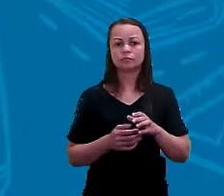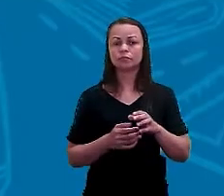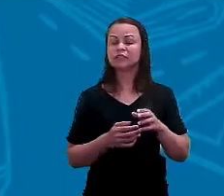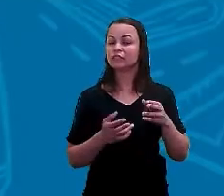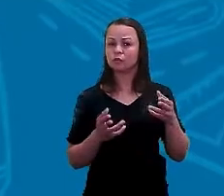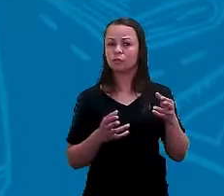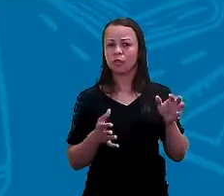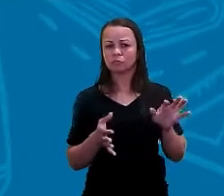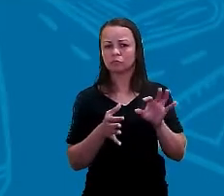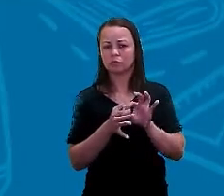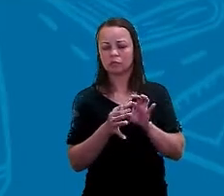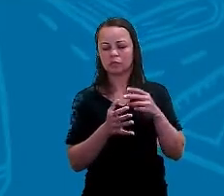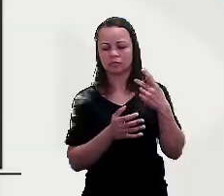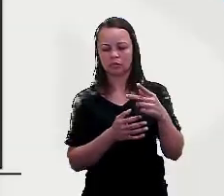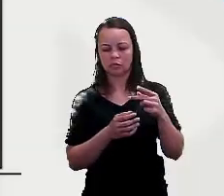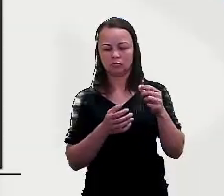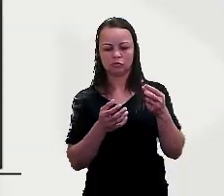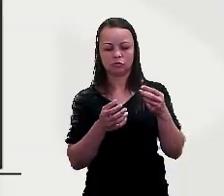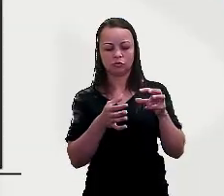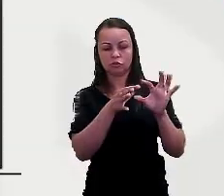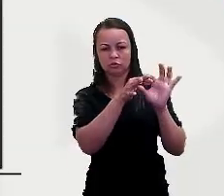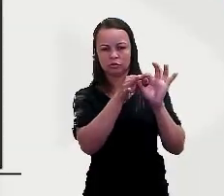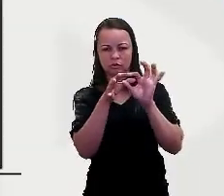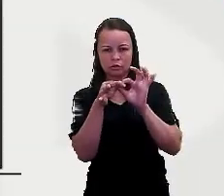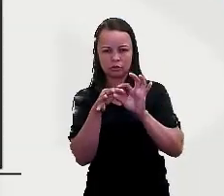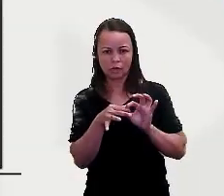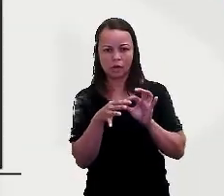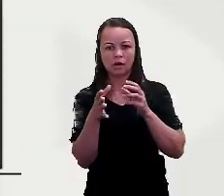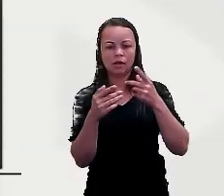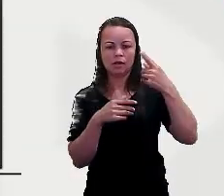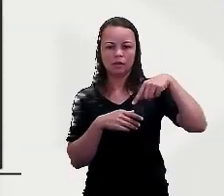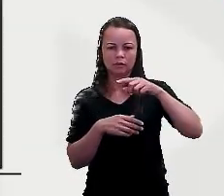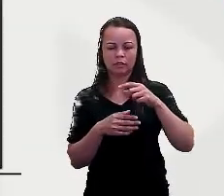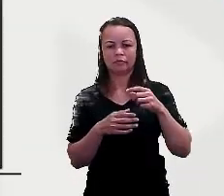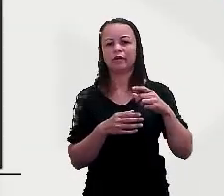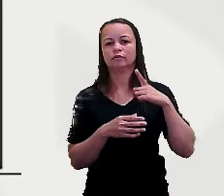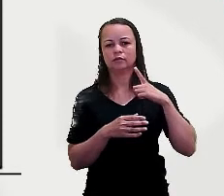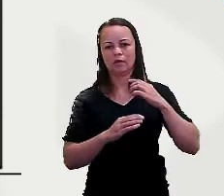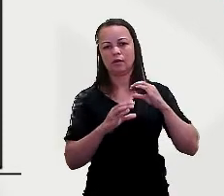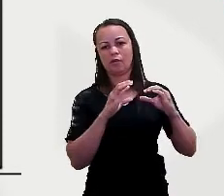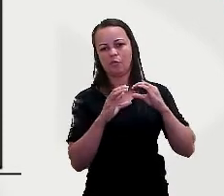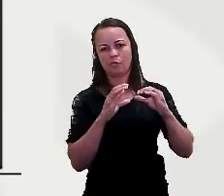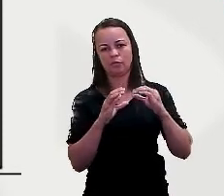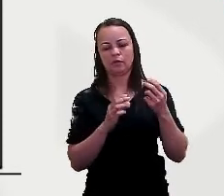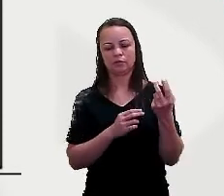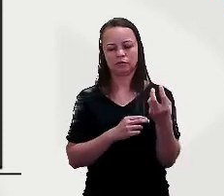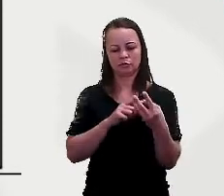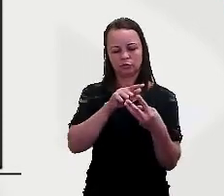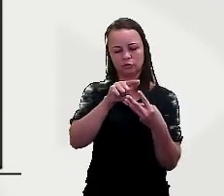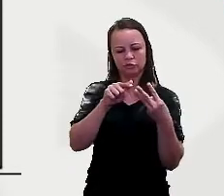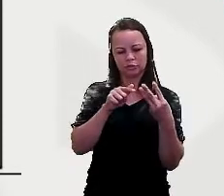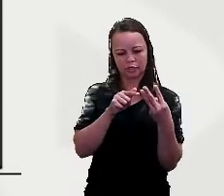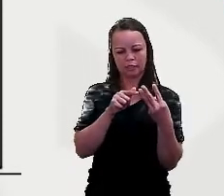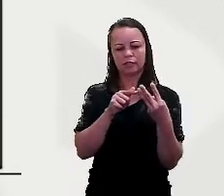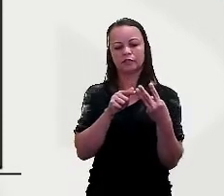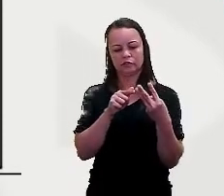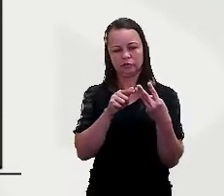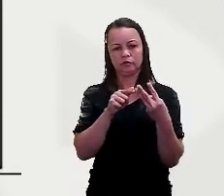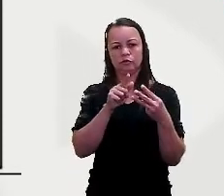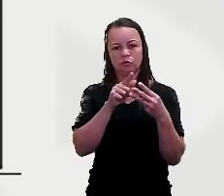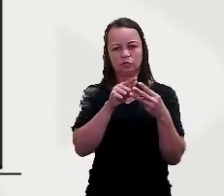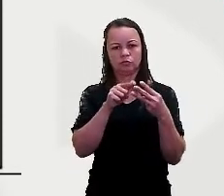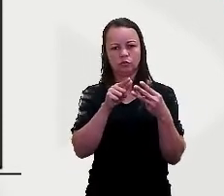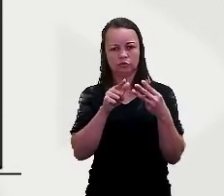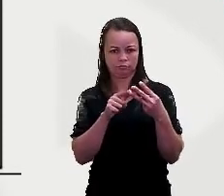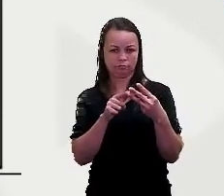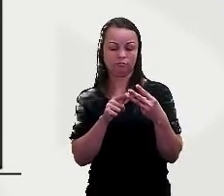associativa, é a gente pensar nos interneurônios, que é aquele que vai fazer a comunicação entre os neurônios aferentes e